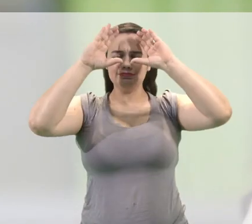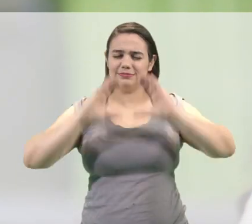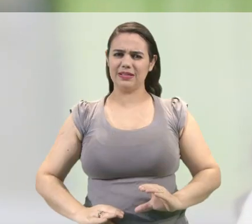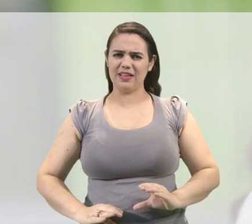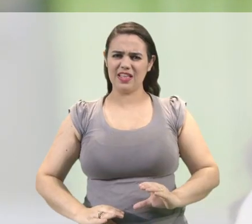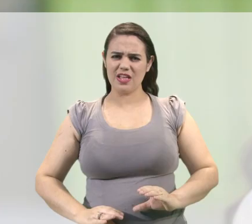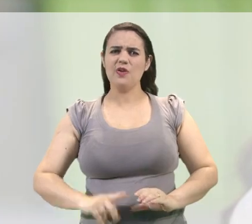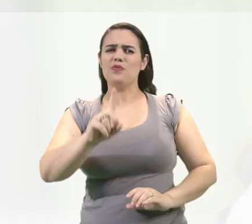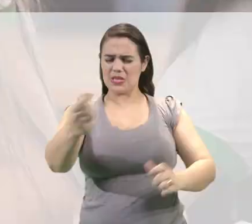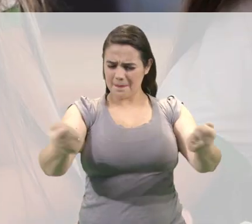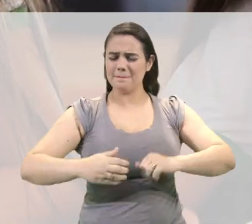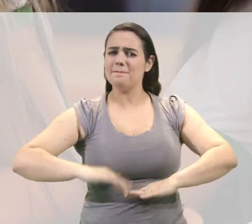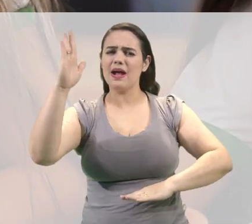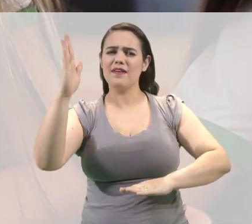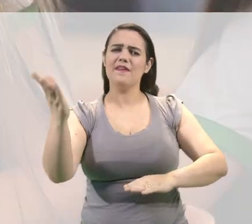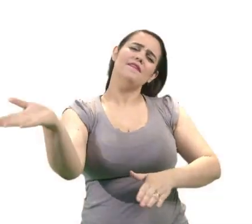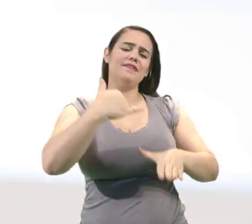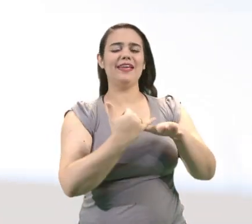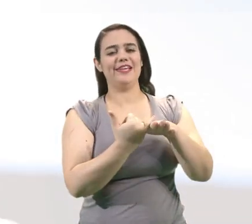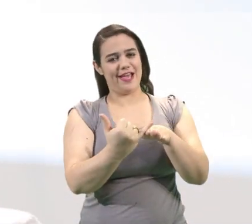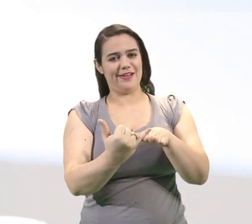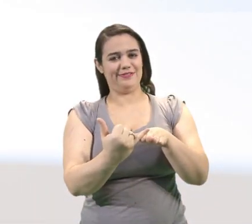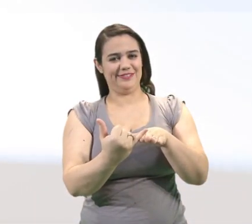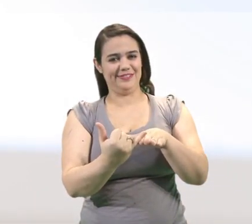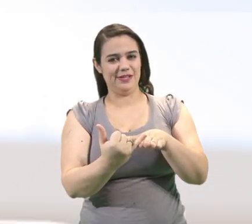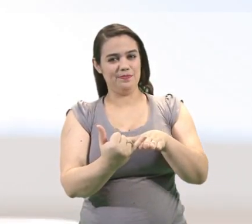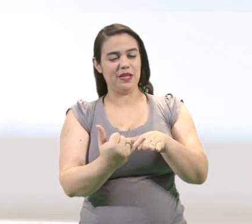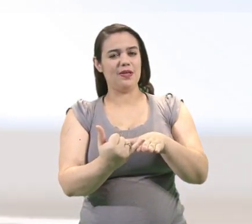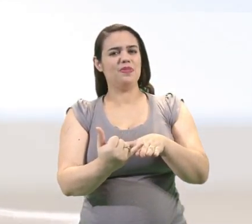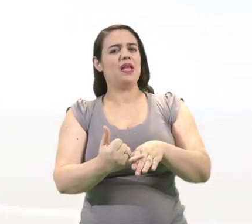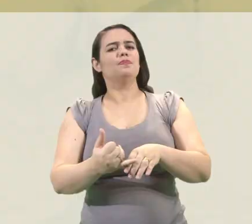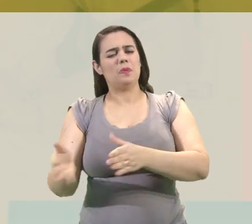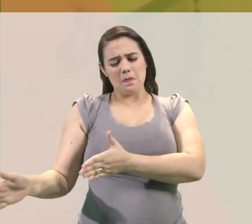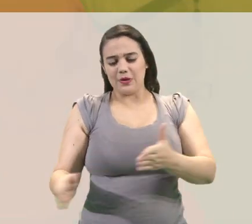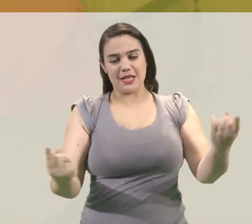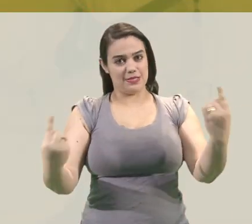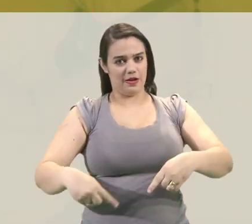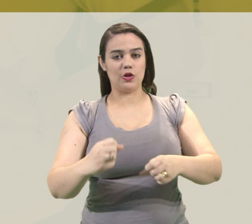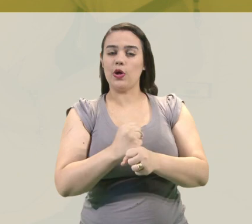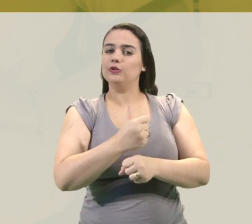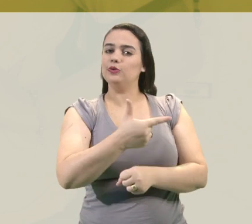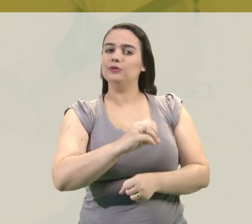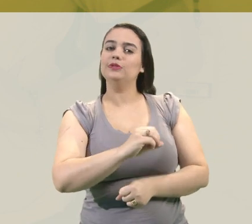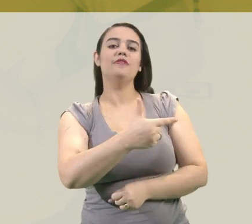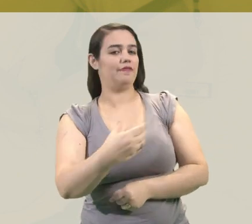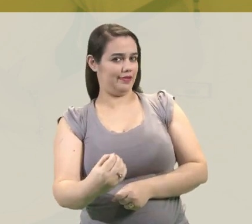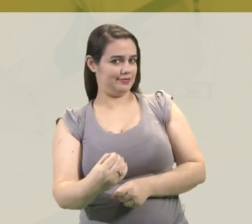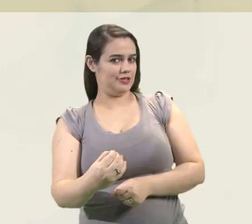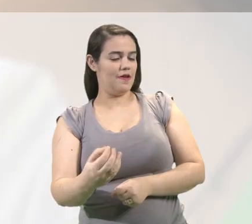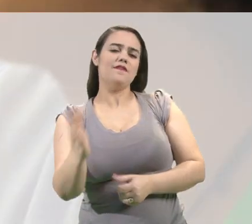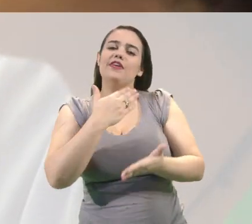Mais cidadão. Seja mais. Seja IFMS. Exame de Seleção